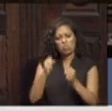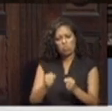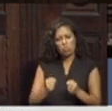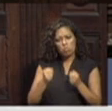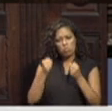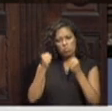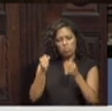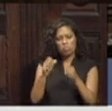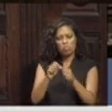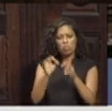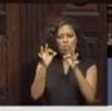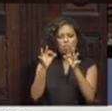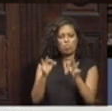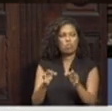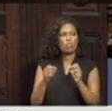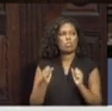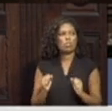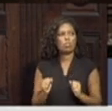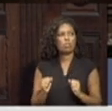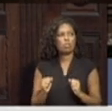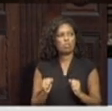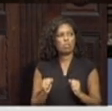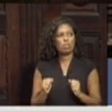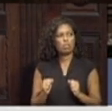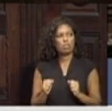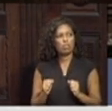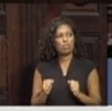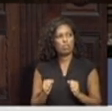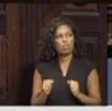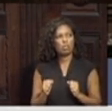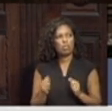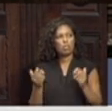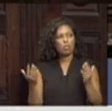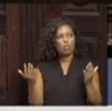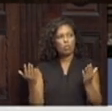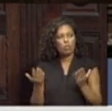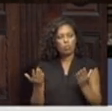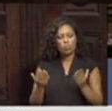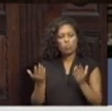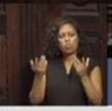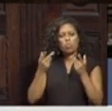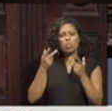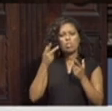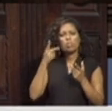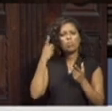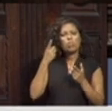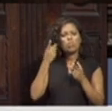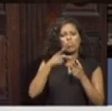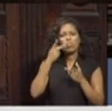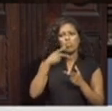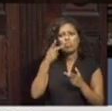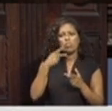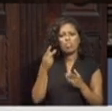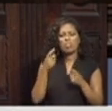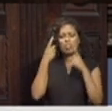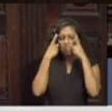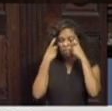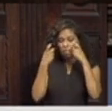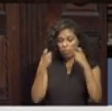sessão, sendo a nossa presidente da Comissão de Segurança Pública da Alerj, sendo uma das